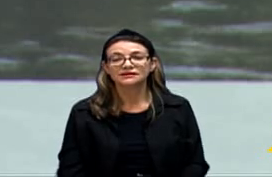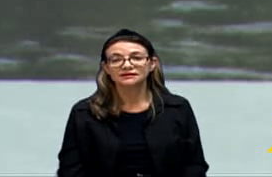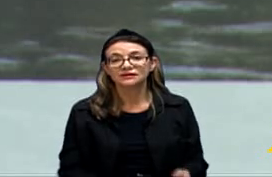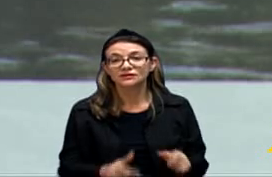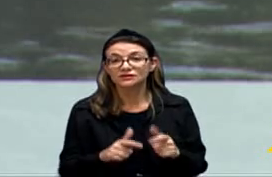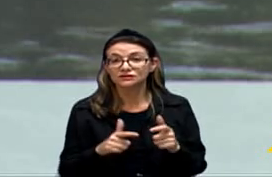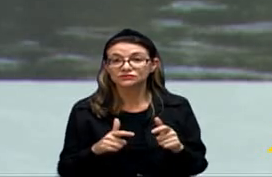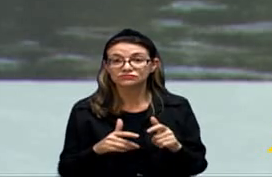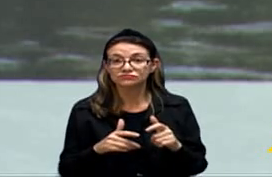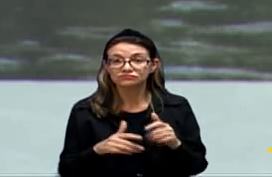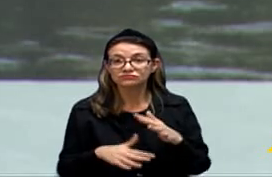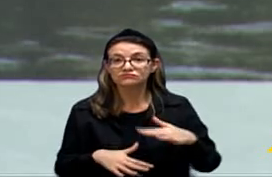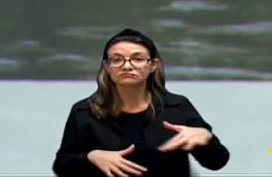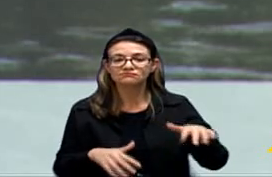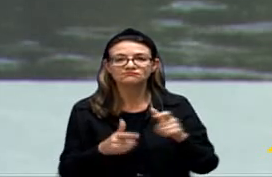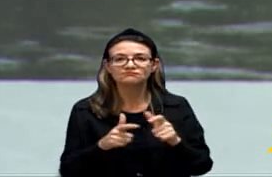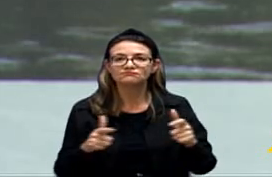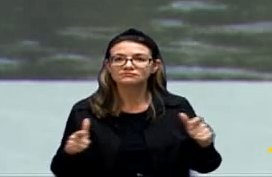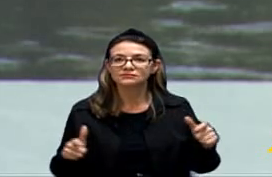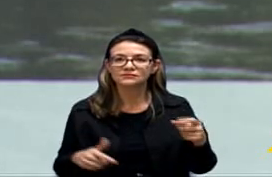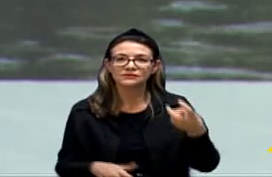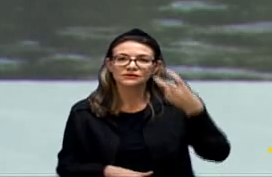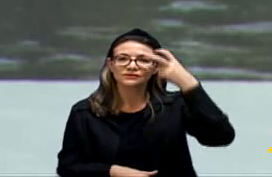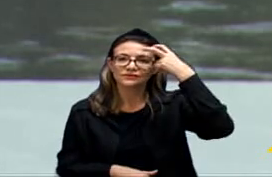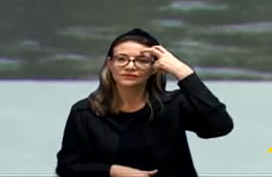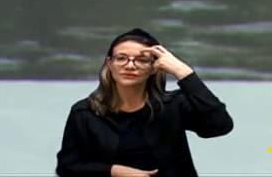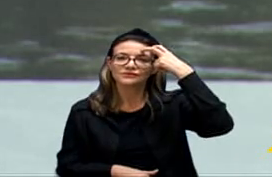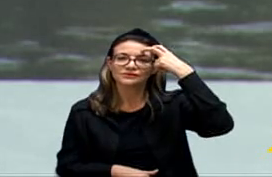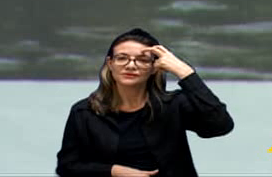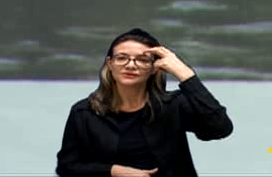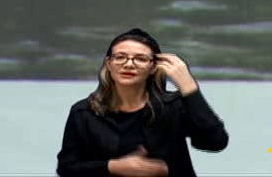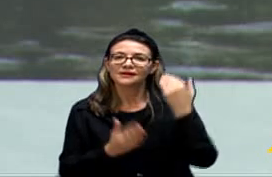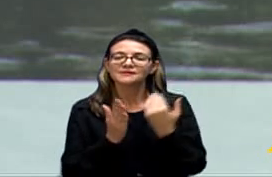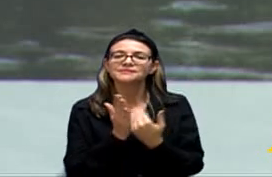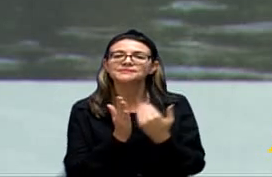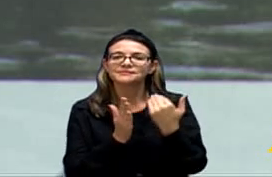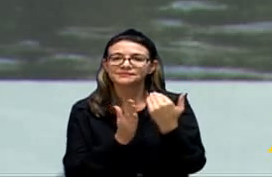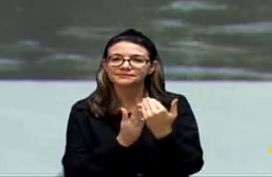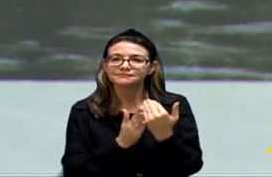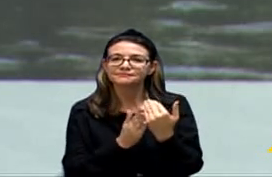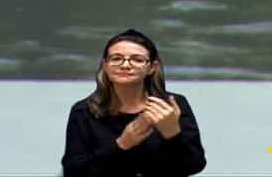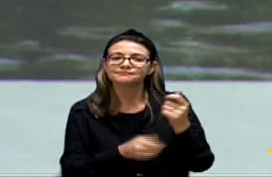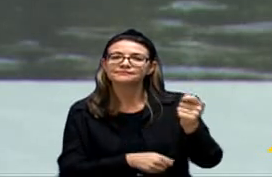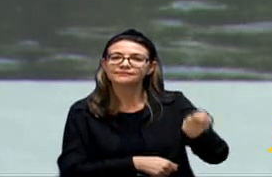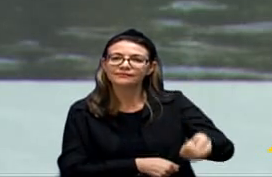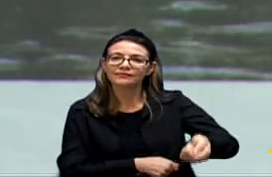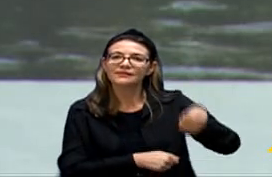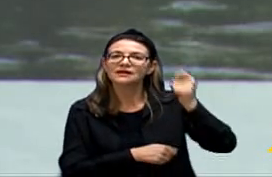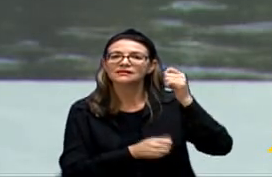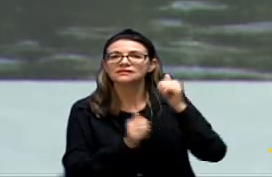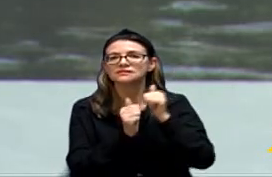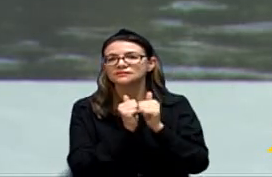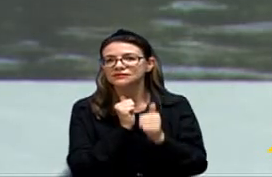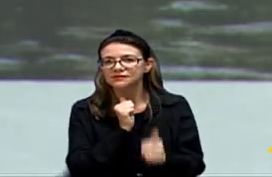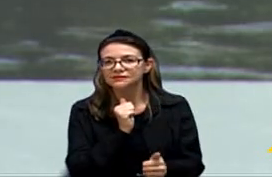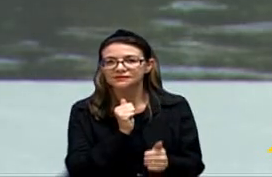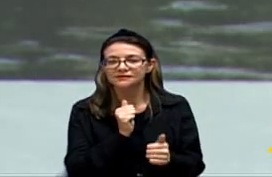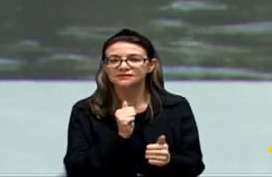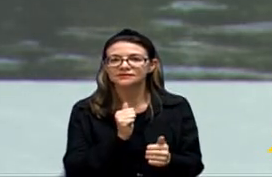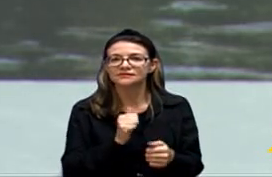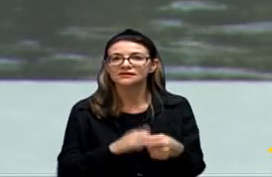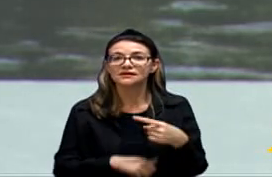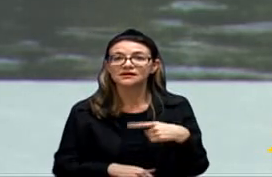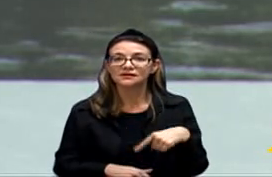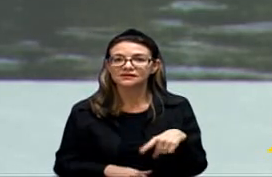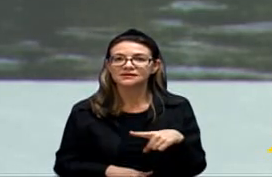maior também com a pesca pesca esportiva já C do tempo vereadora que a pesca esportiva onde a gente consiga